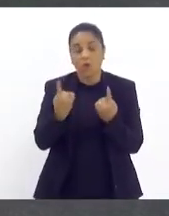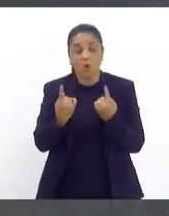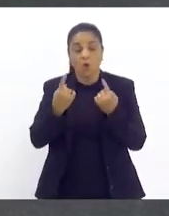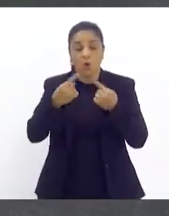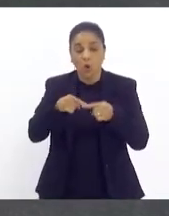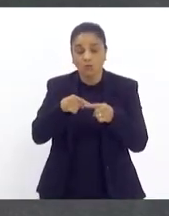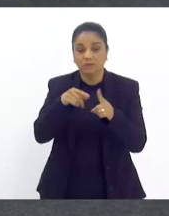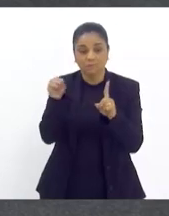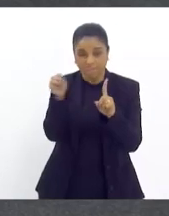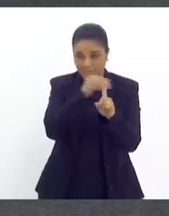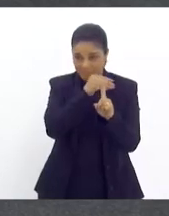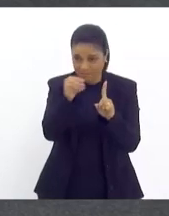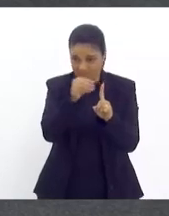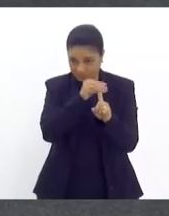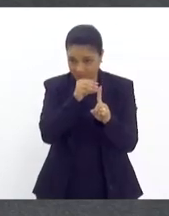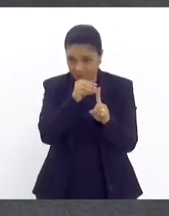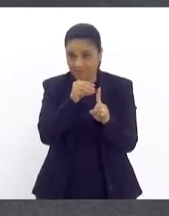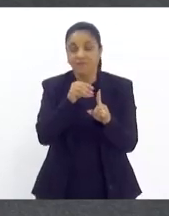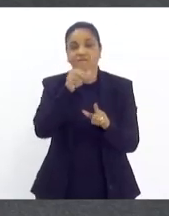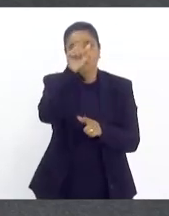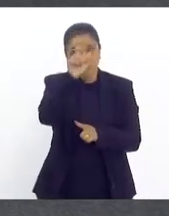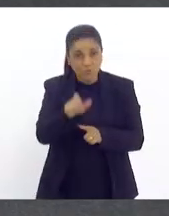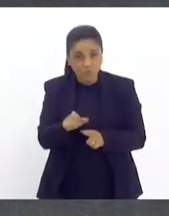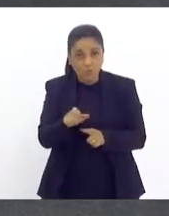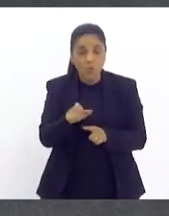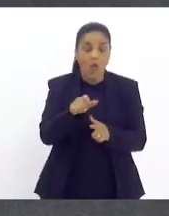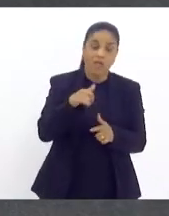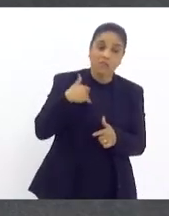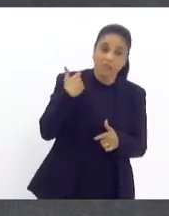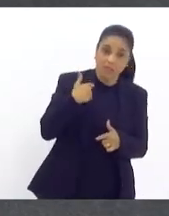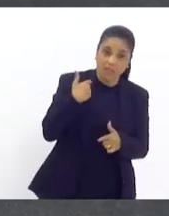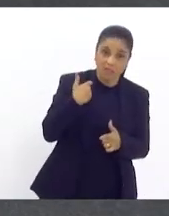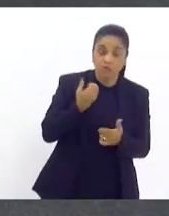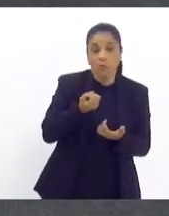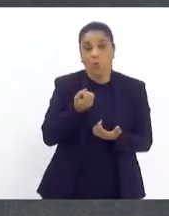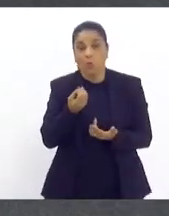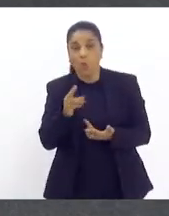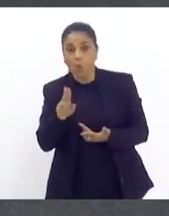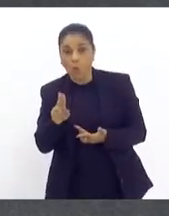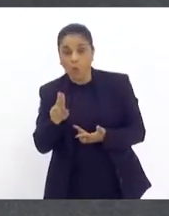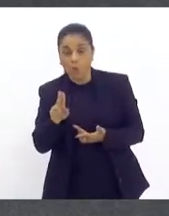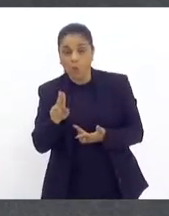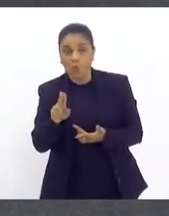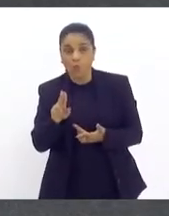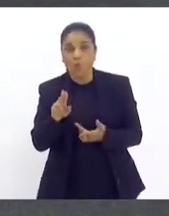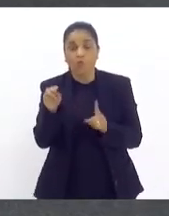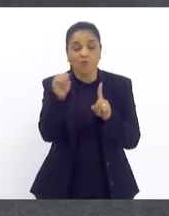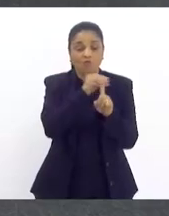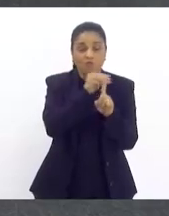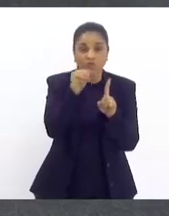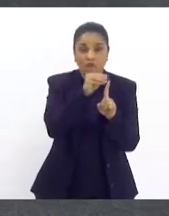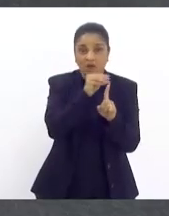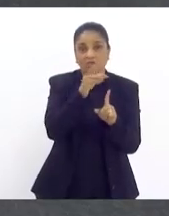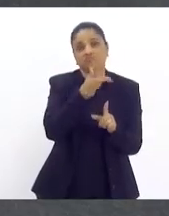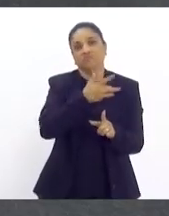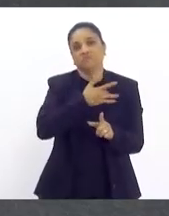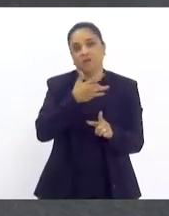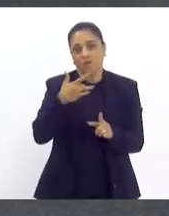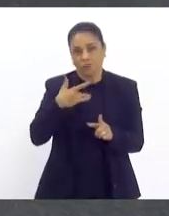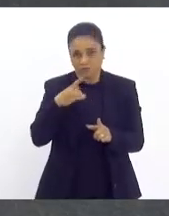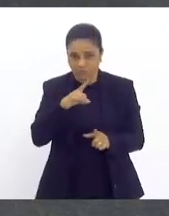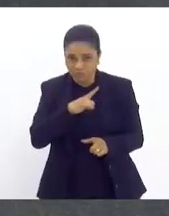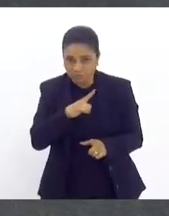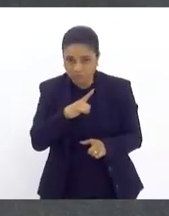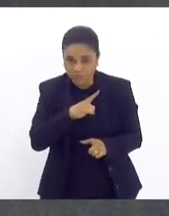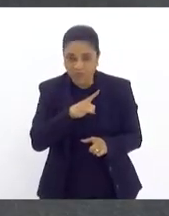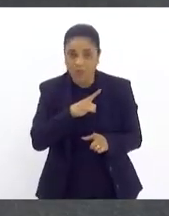ou vulneráveis em razão ou vulneráveis né em razão de problemas de saúde de